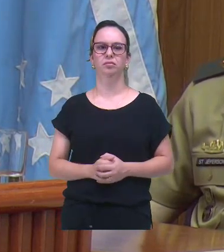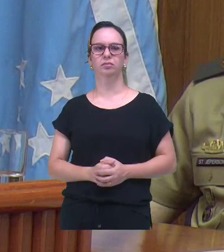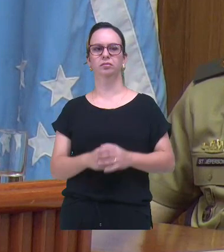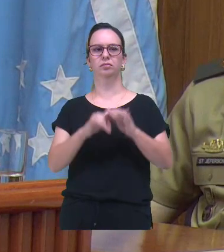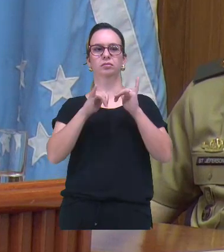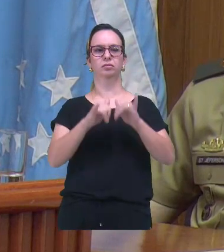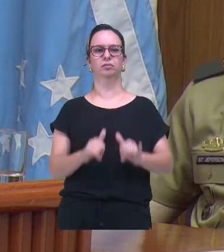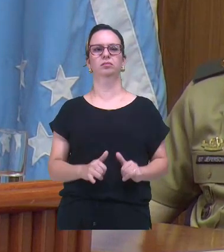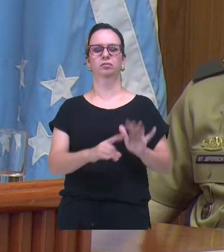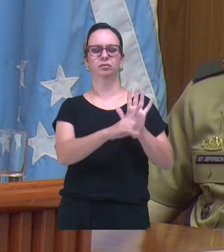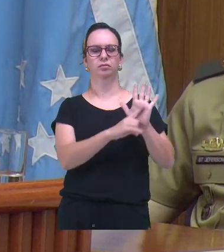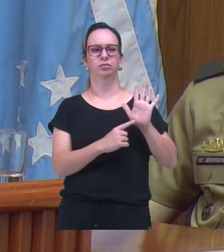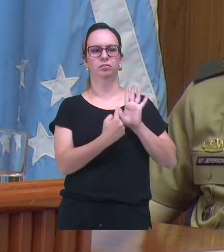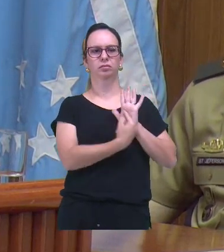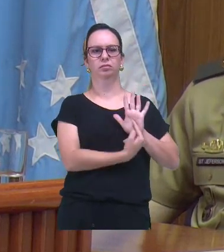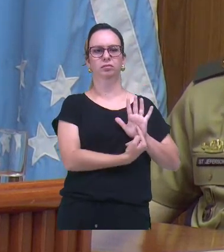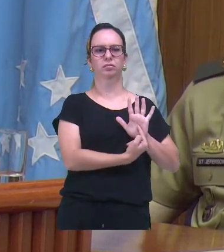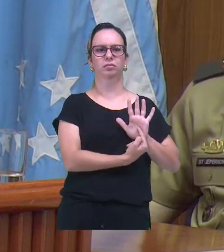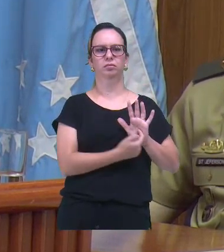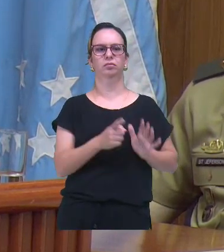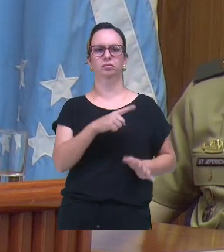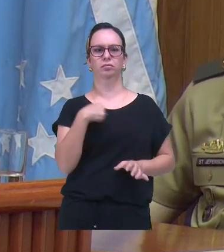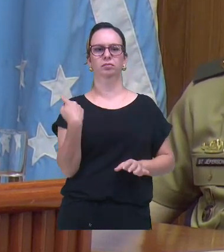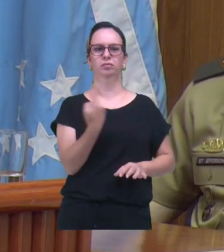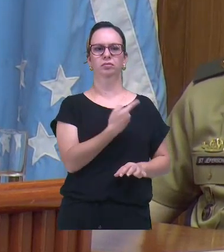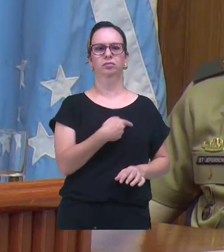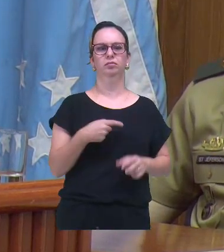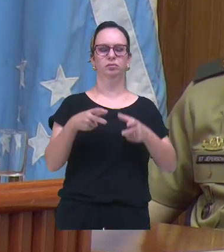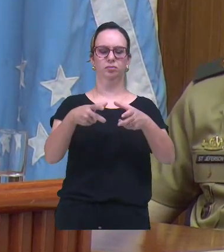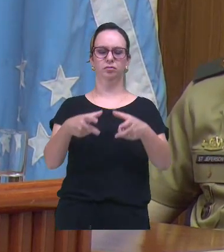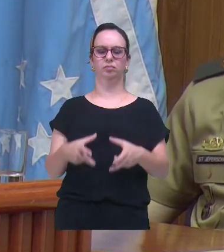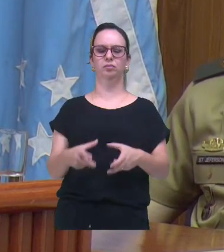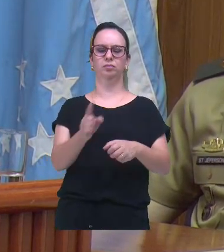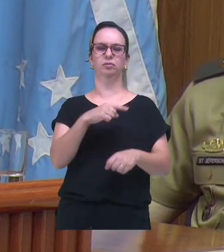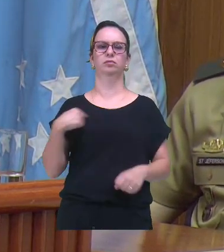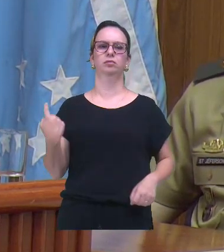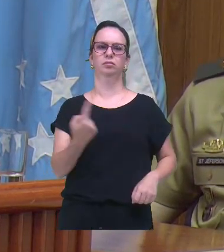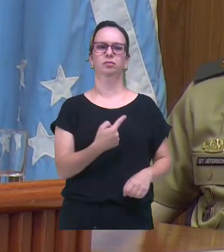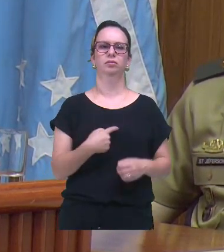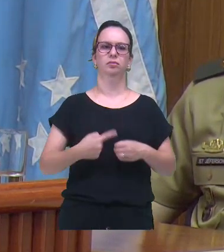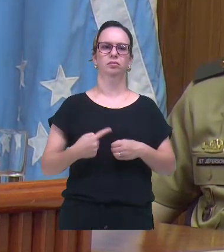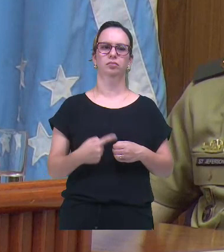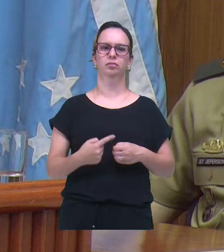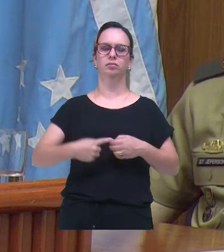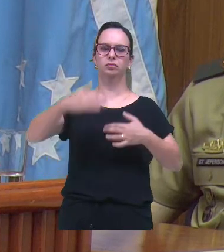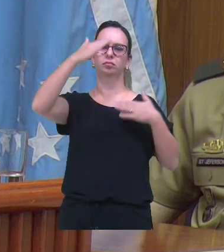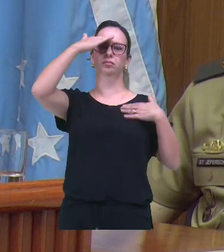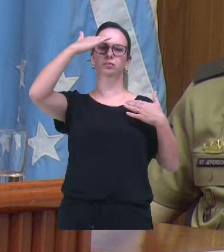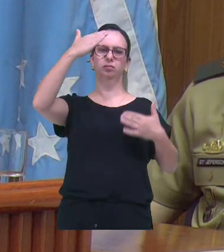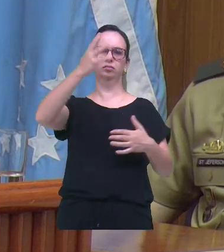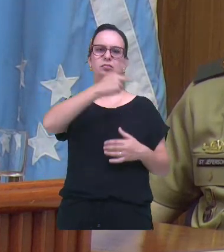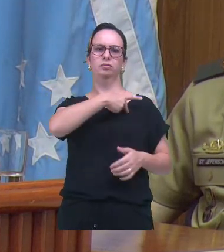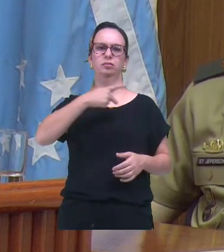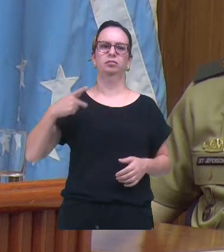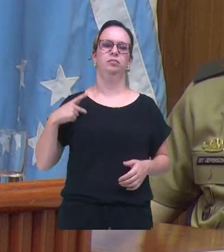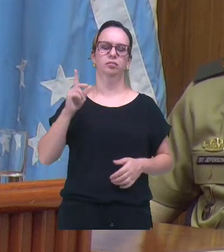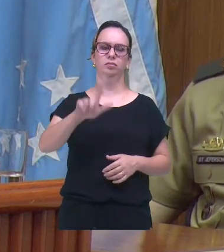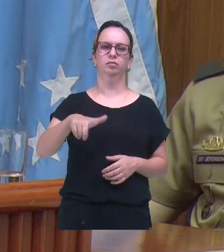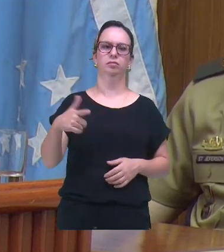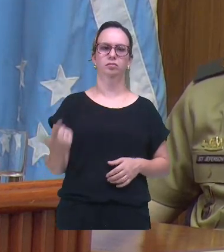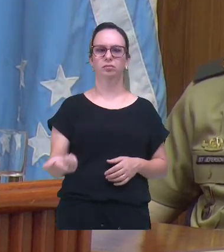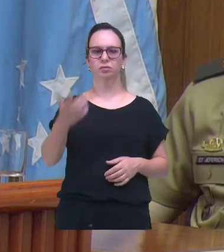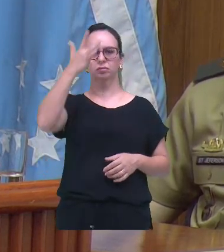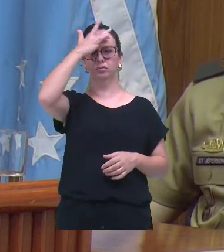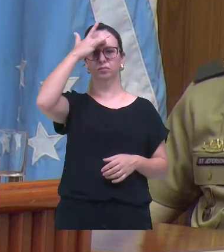gravado na nossa Câmara, na nossa cidade. Então, eu agradeço, viu, pastor, os demais membros da mesa,